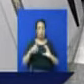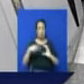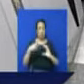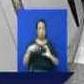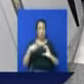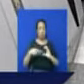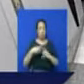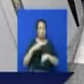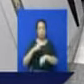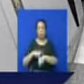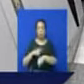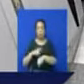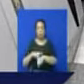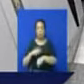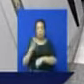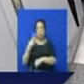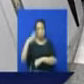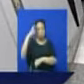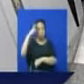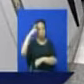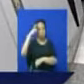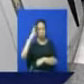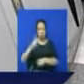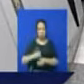um momento cultural.